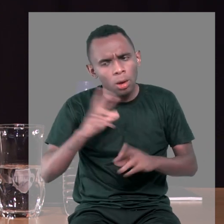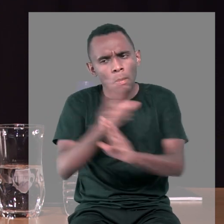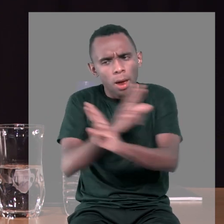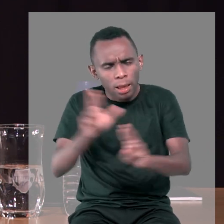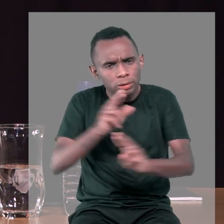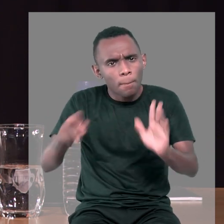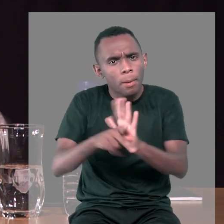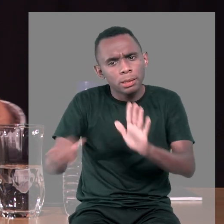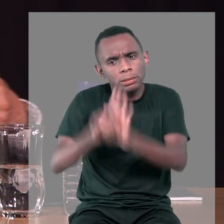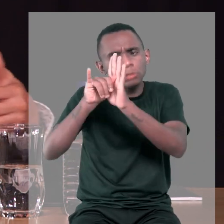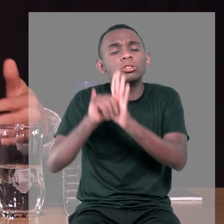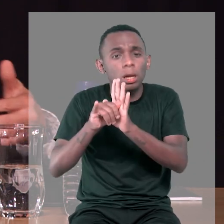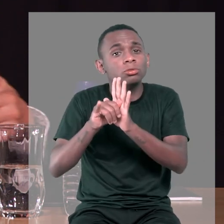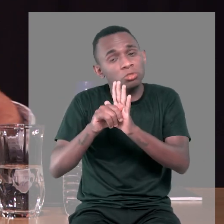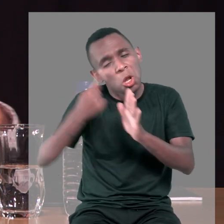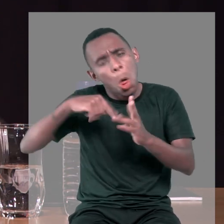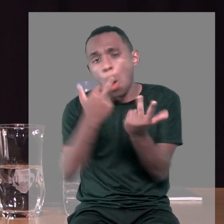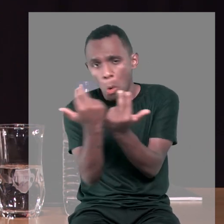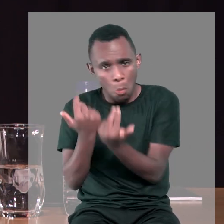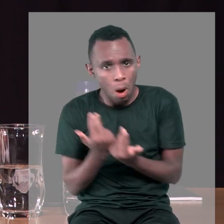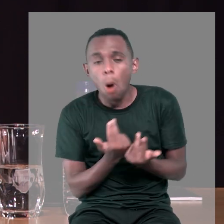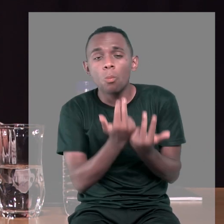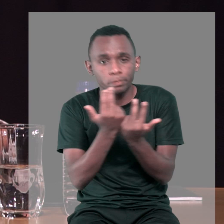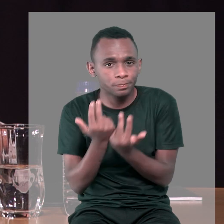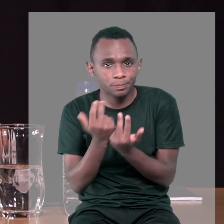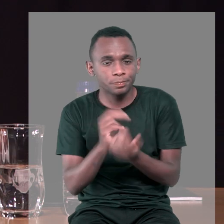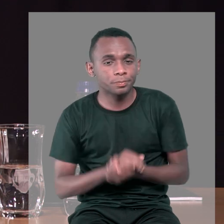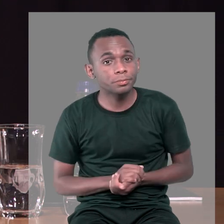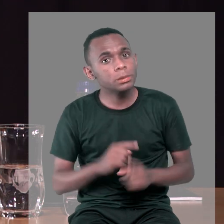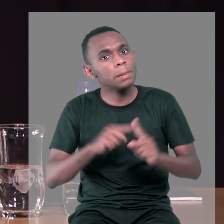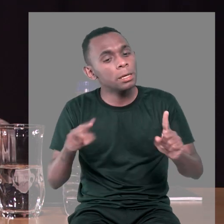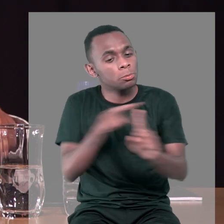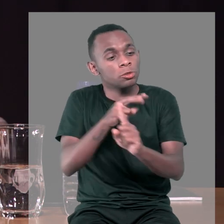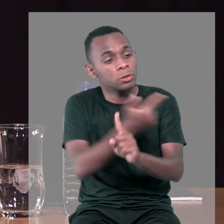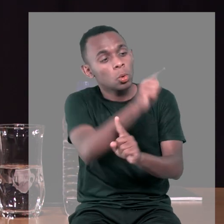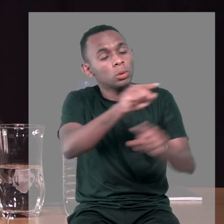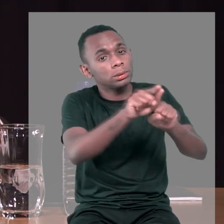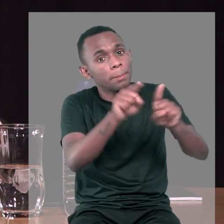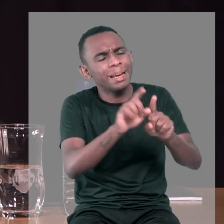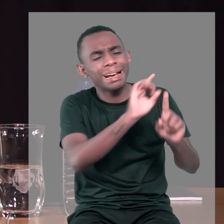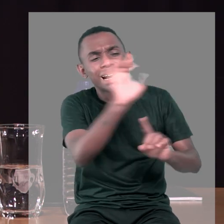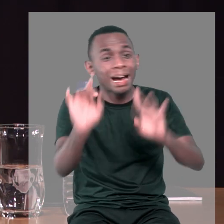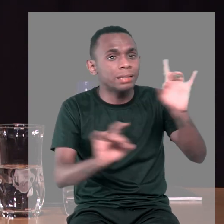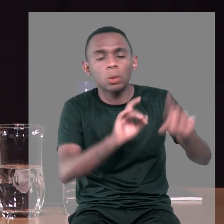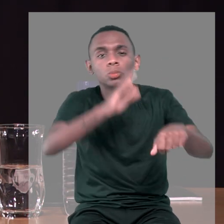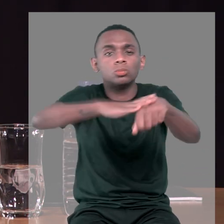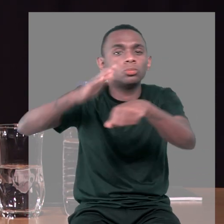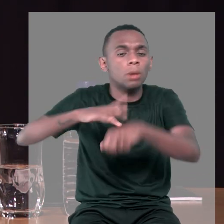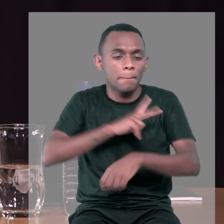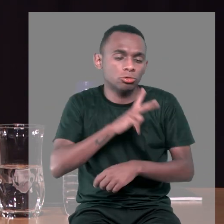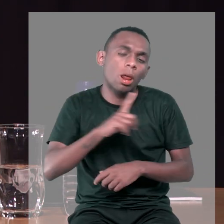existência em comum, ela envolve tanto a igualdade quanto